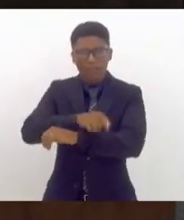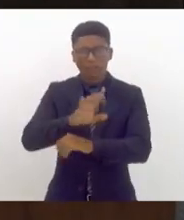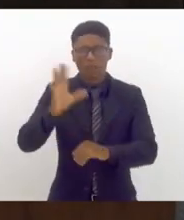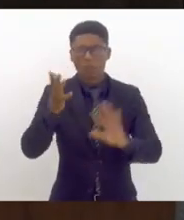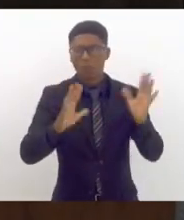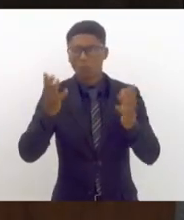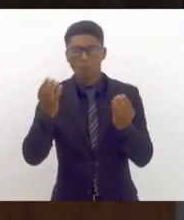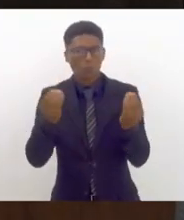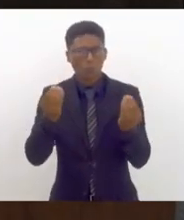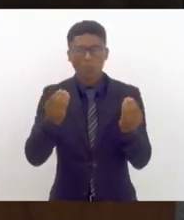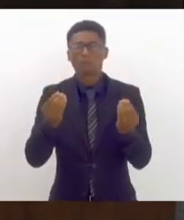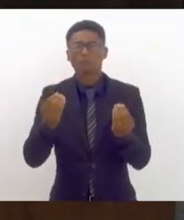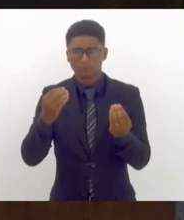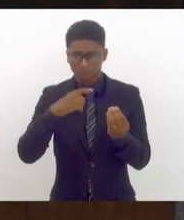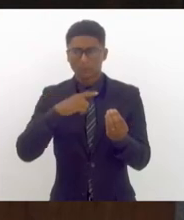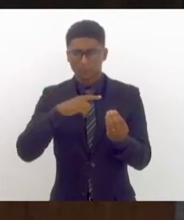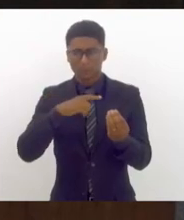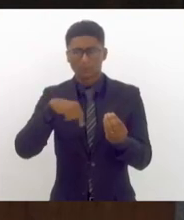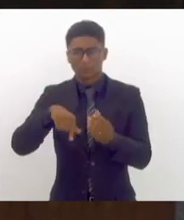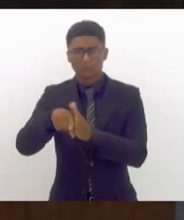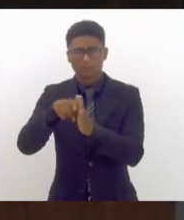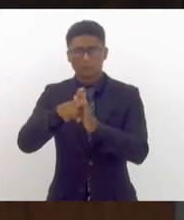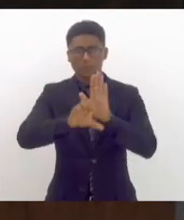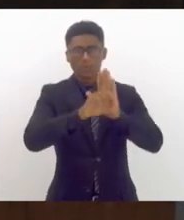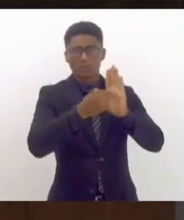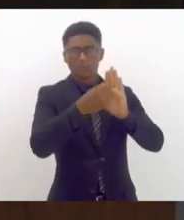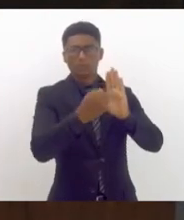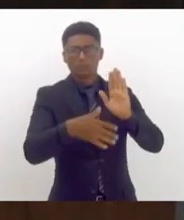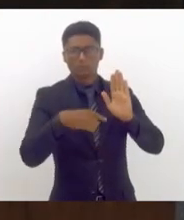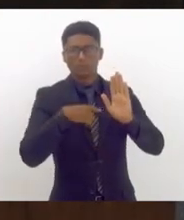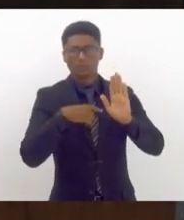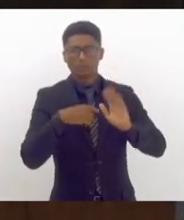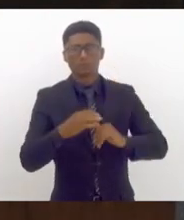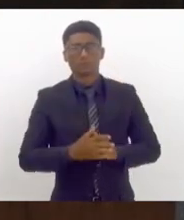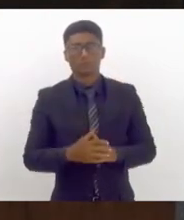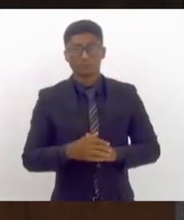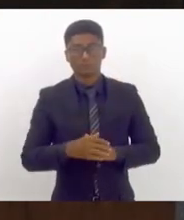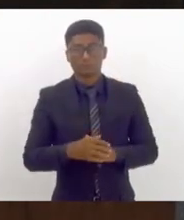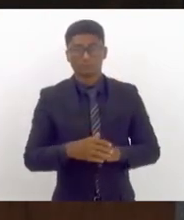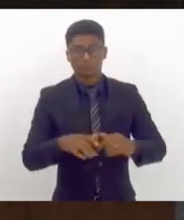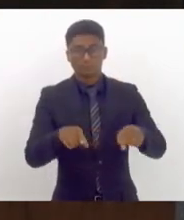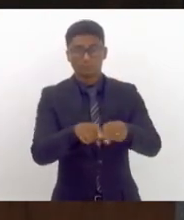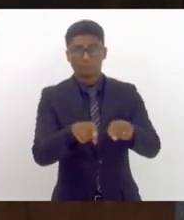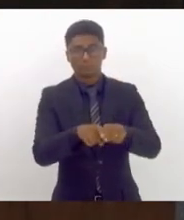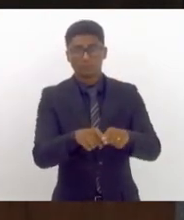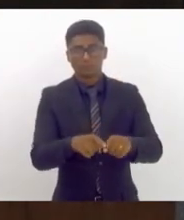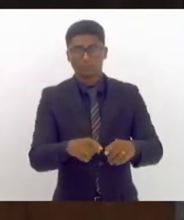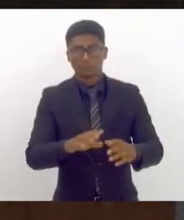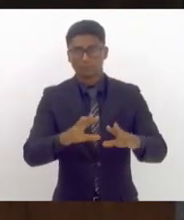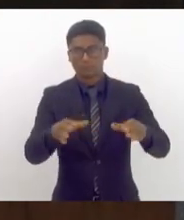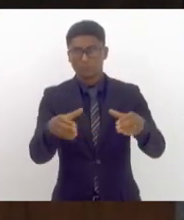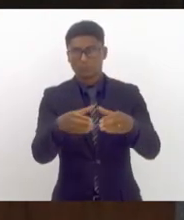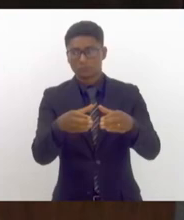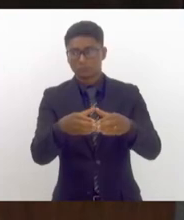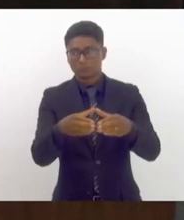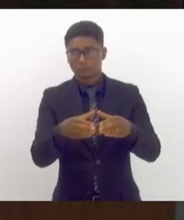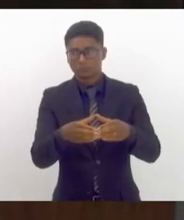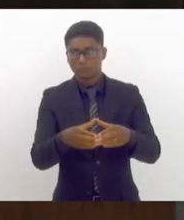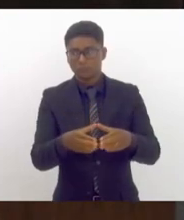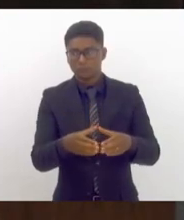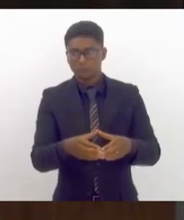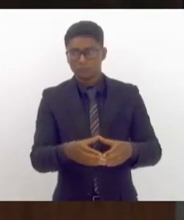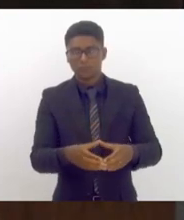opera no âmbito do estado do Rio de Janeiro. É importante dizer que a gente tem na Baixada Fluminense, aqui no estado do Rio de Janeiro, um